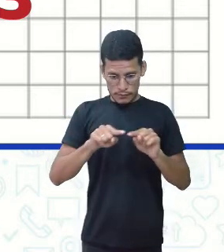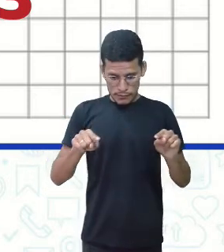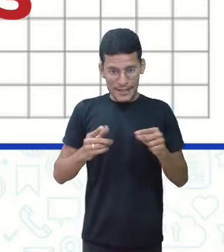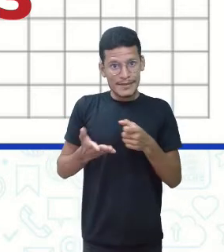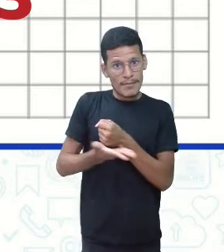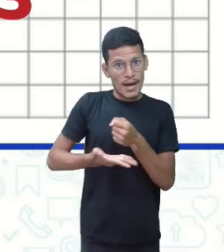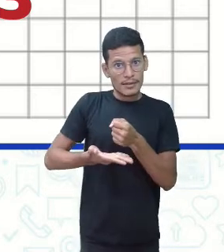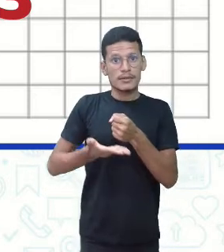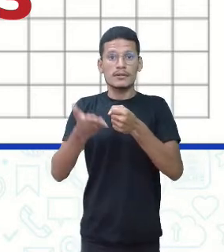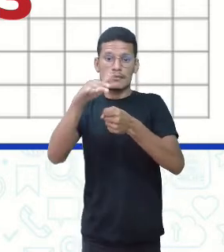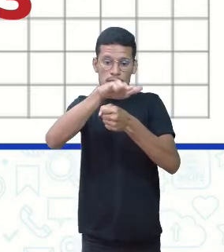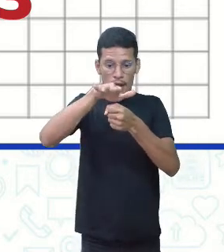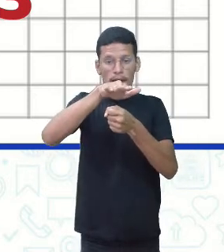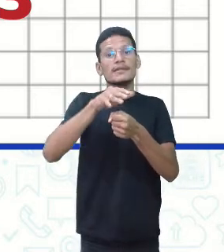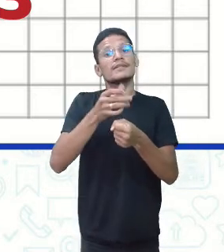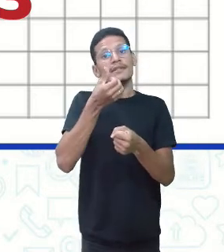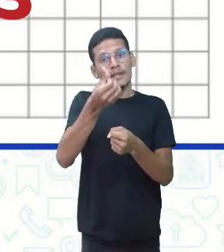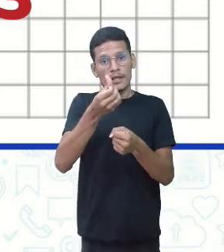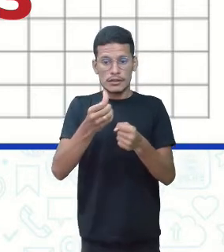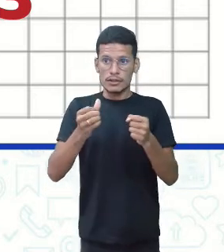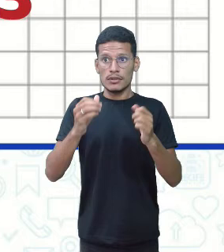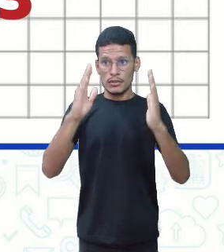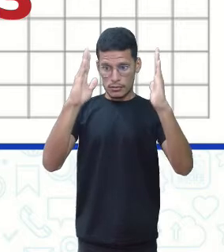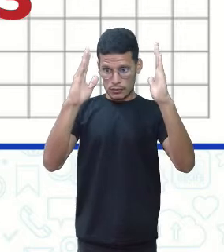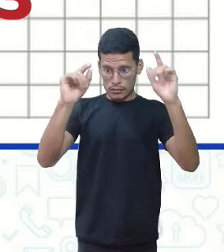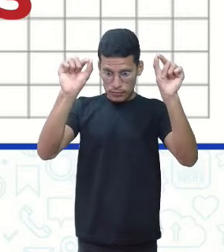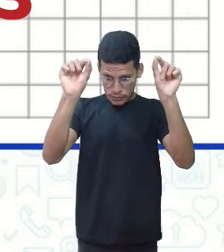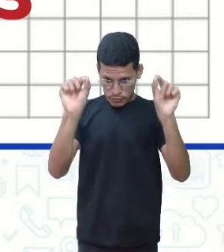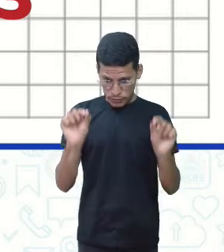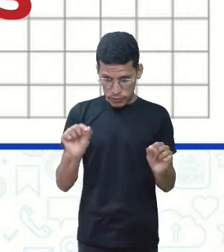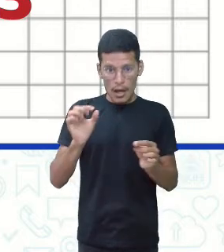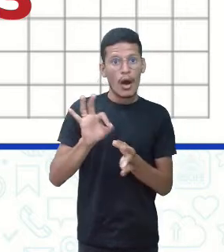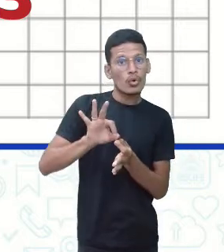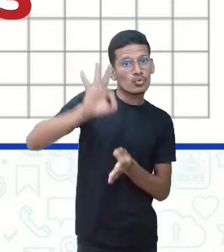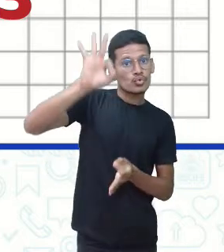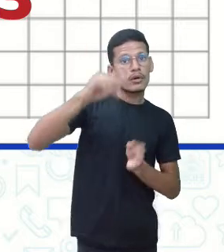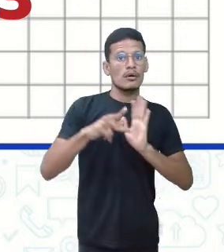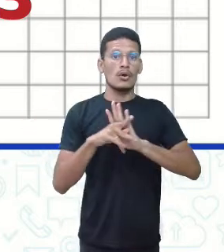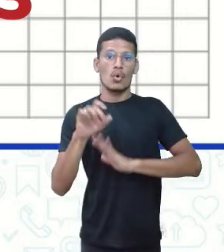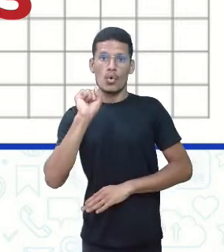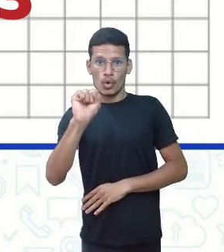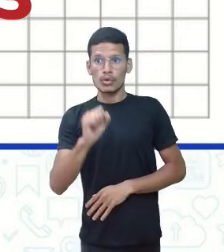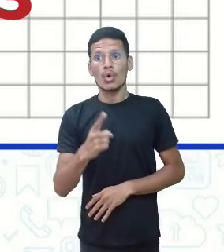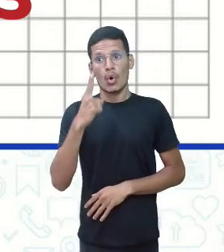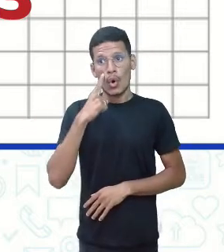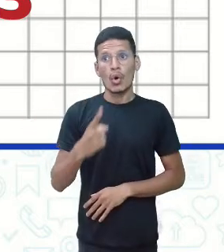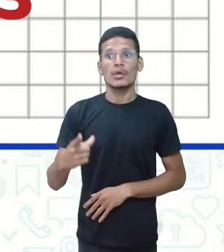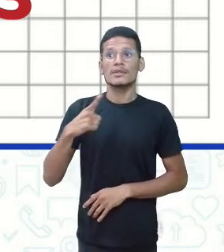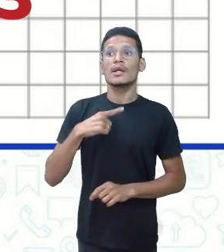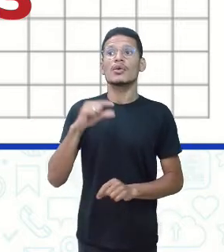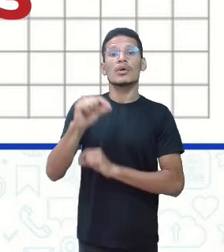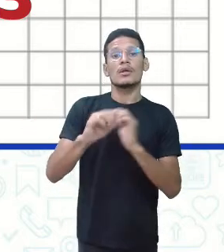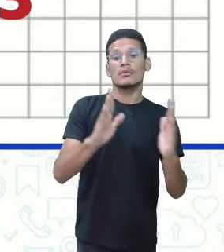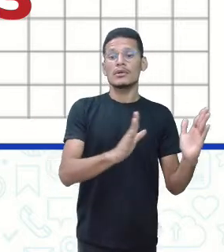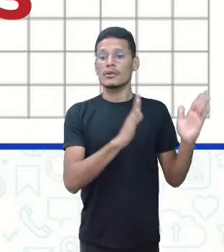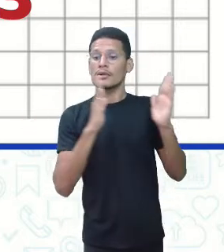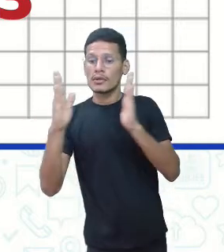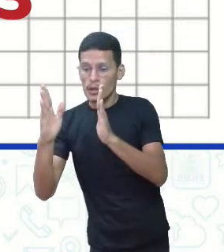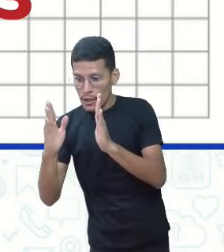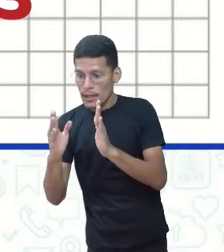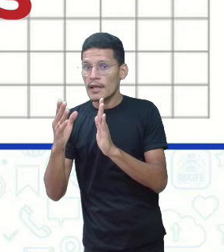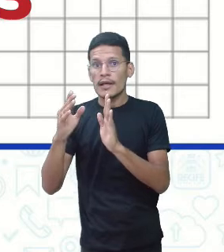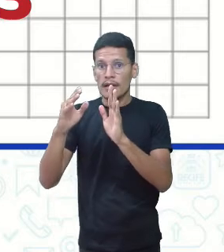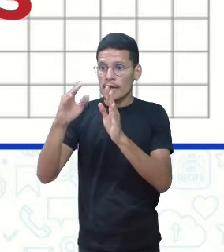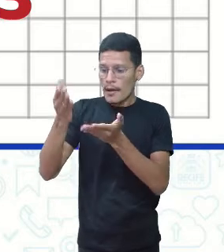da altura com 8. E aí, quando a gente faz a redução, a gente tem 3 como nova base e tem